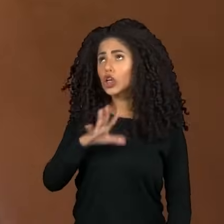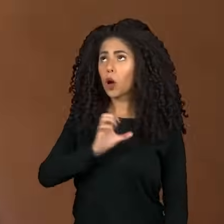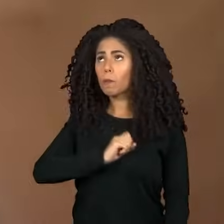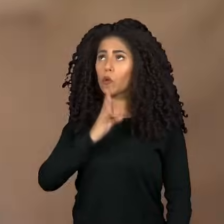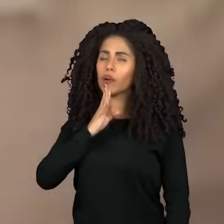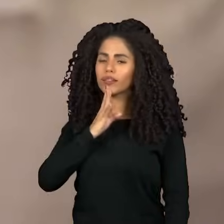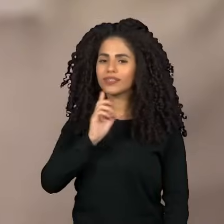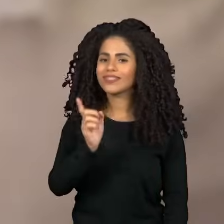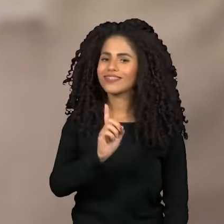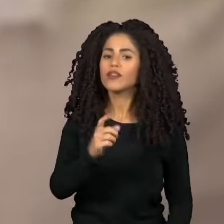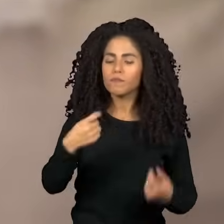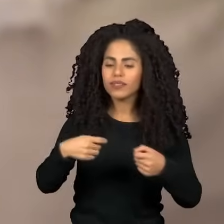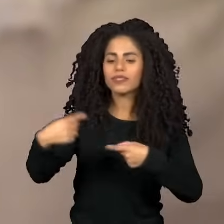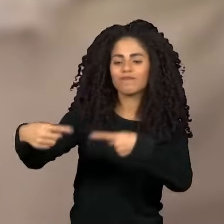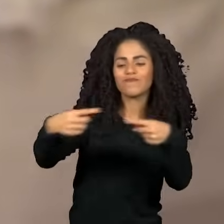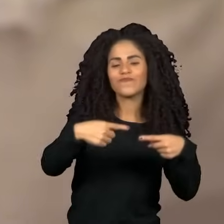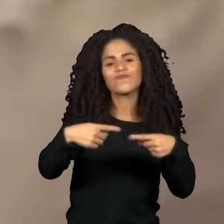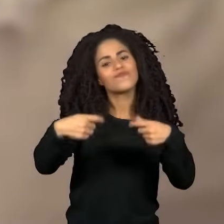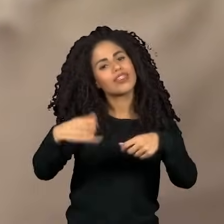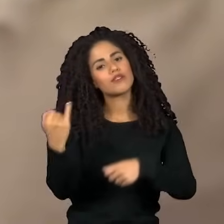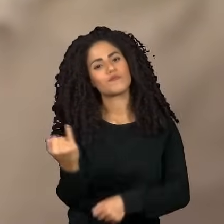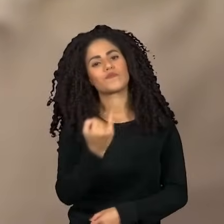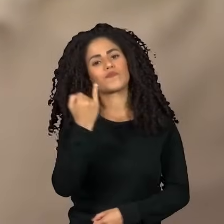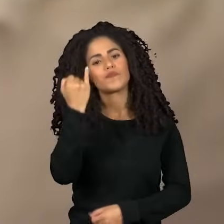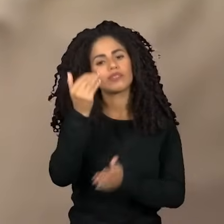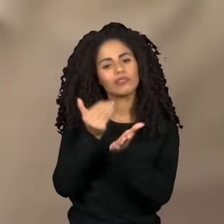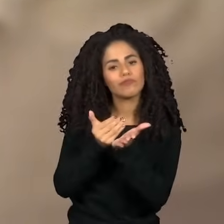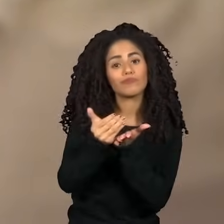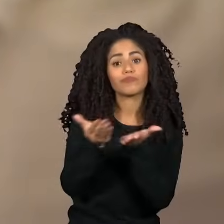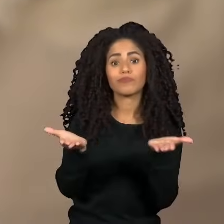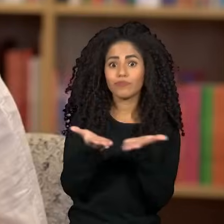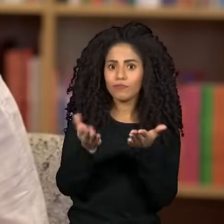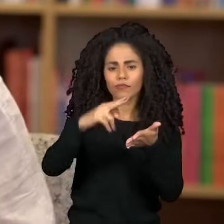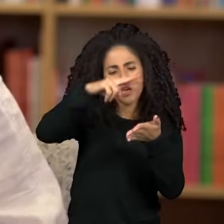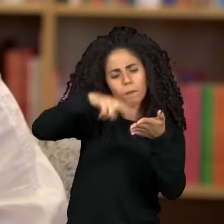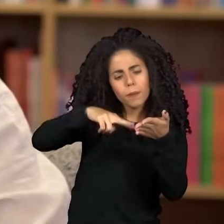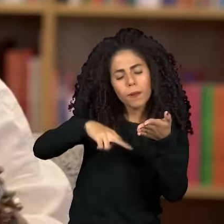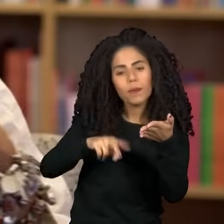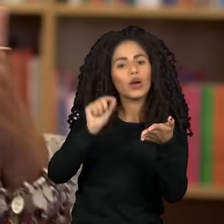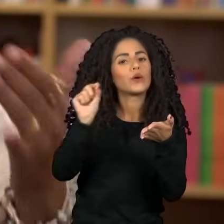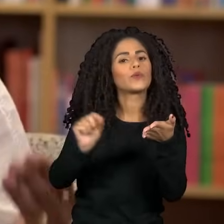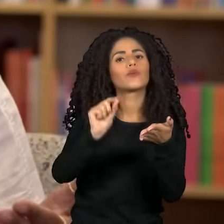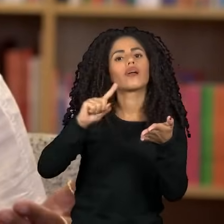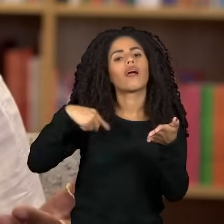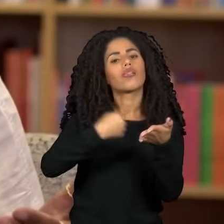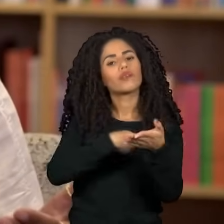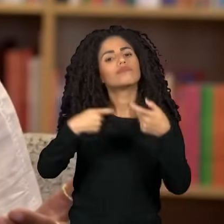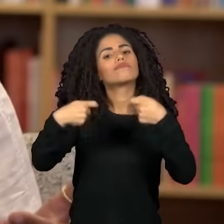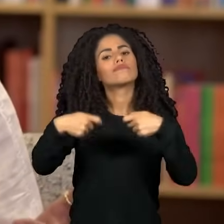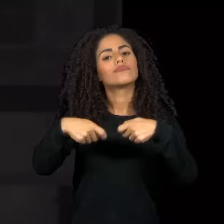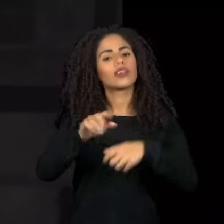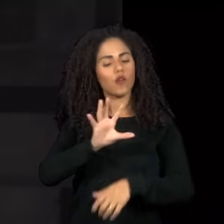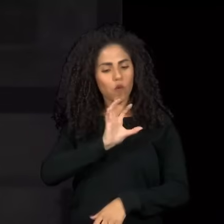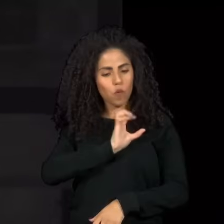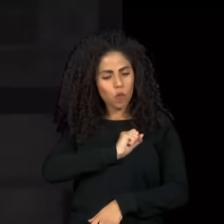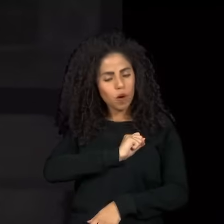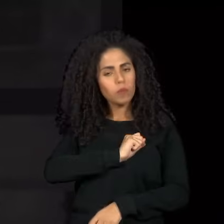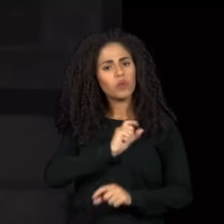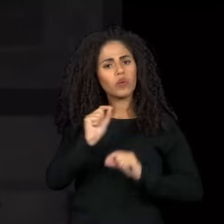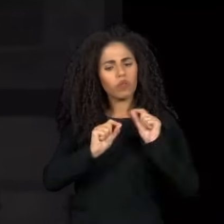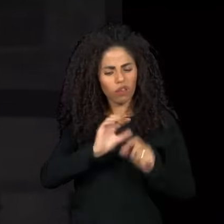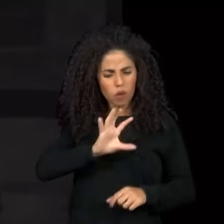sobre o amor. E acho que talvez o grande pulo, como eu disse na teoria dela, é dizer que a gente tem que parar de ver o amor